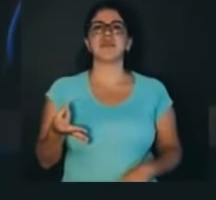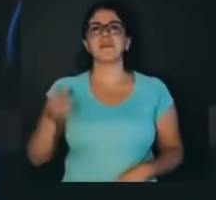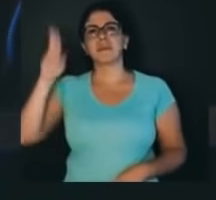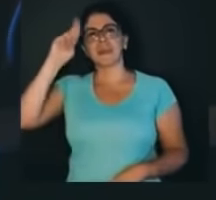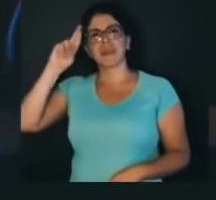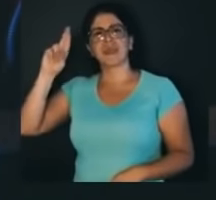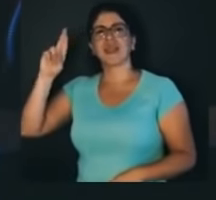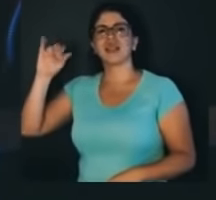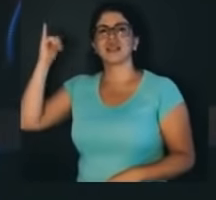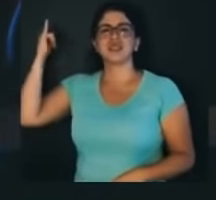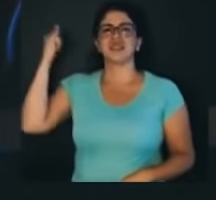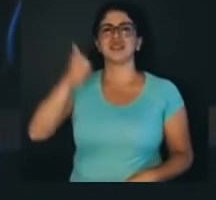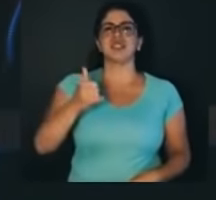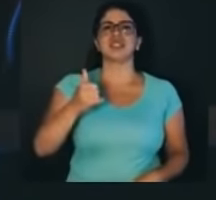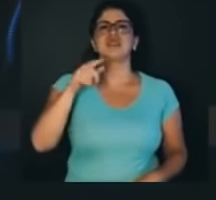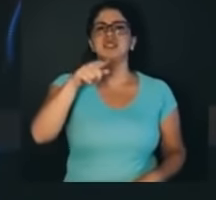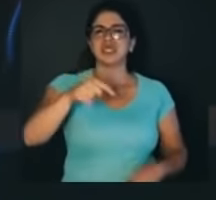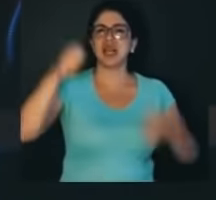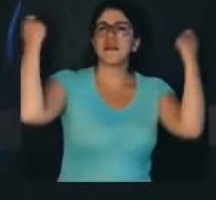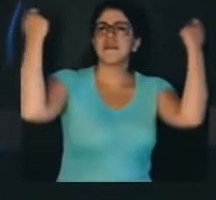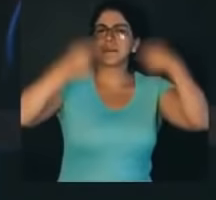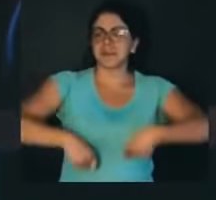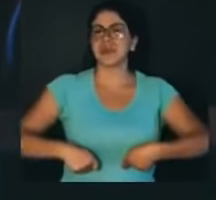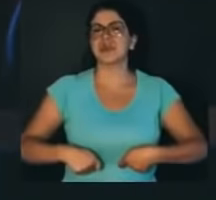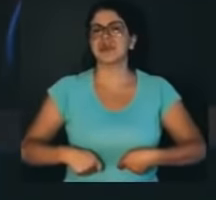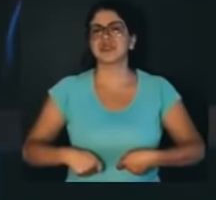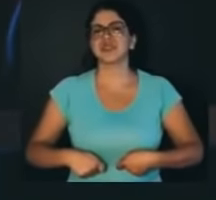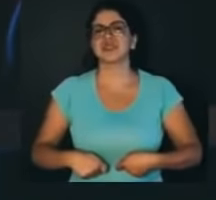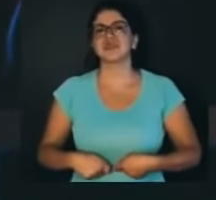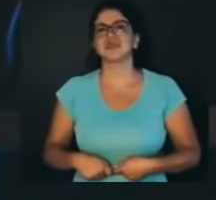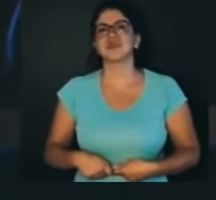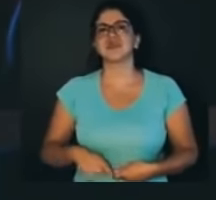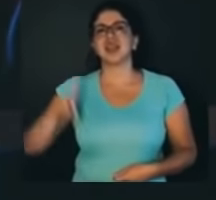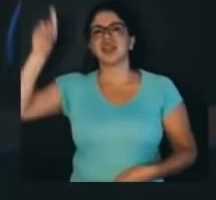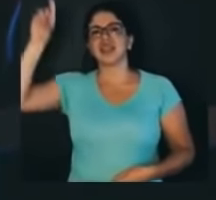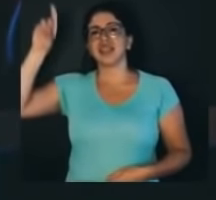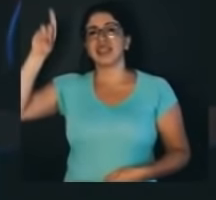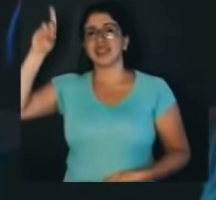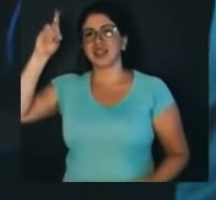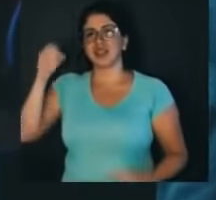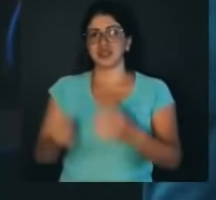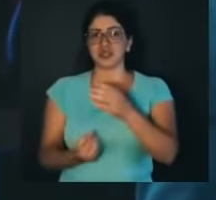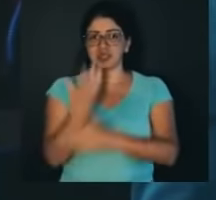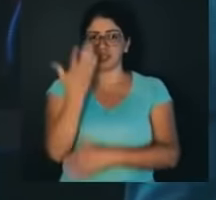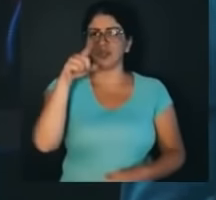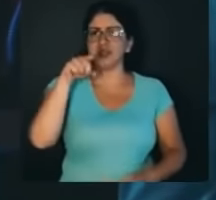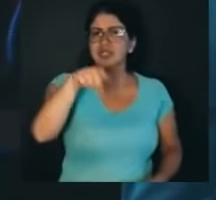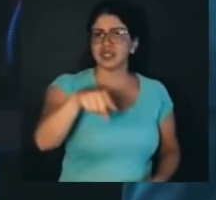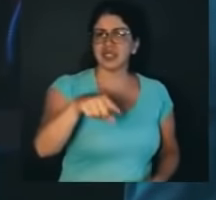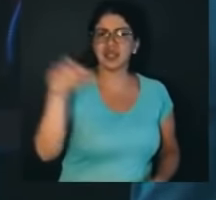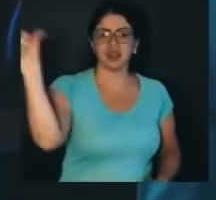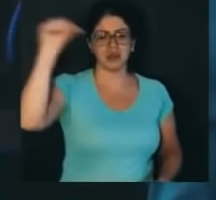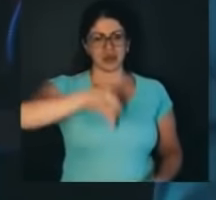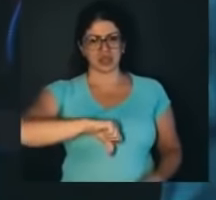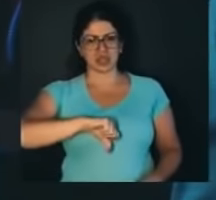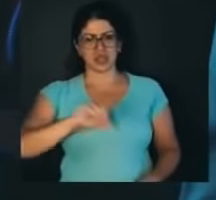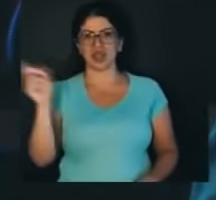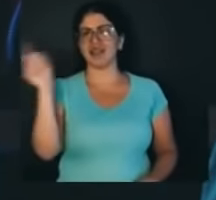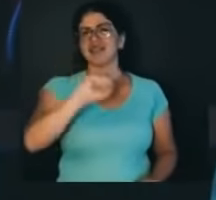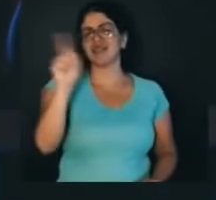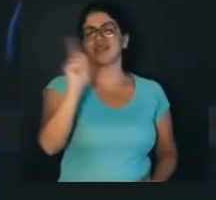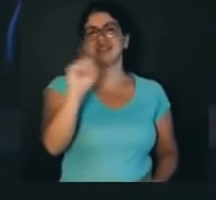capacidade. Ele não te criou para fracassar. Ele te criou para que você tenha vida e vida em